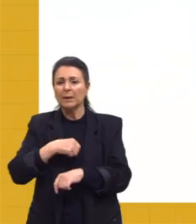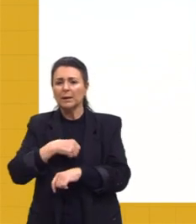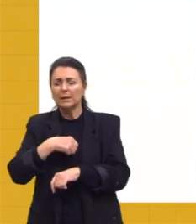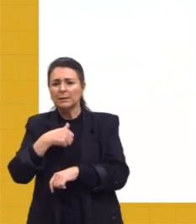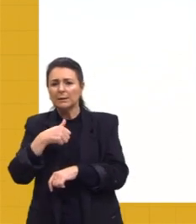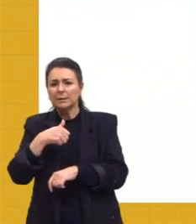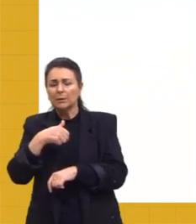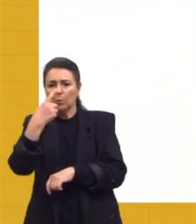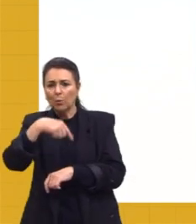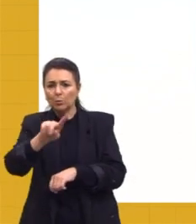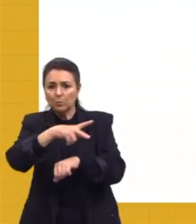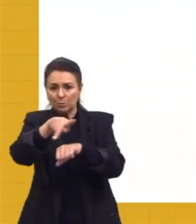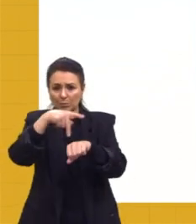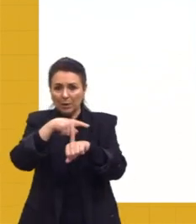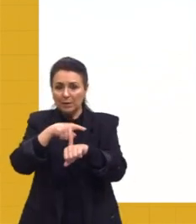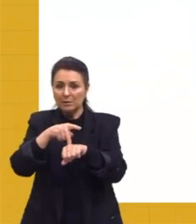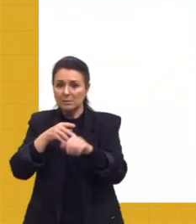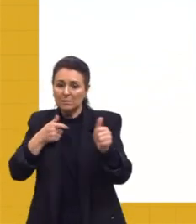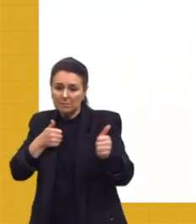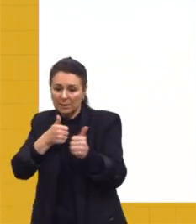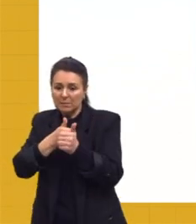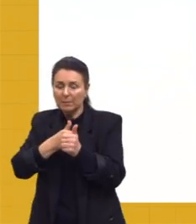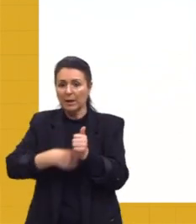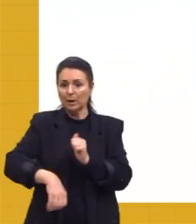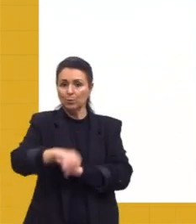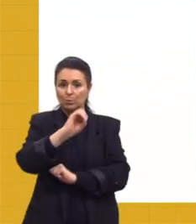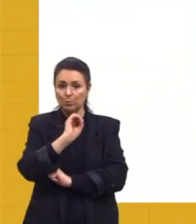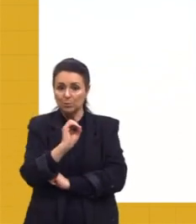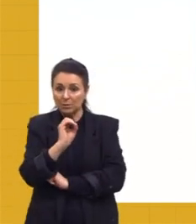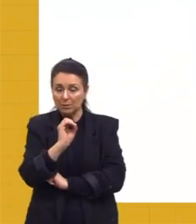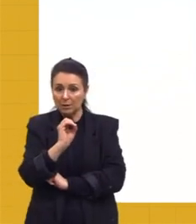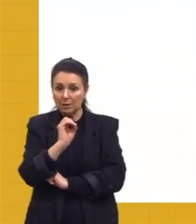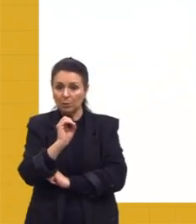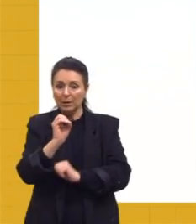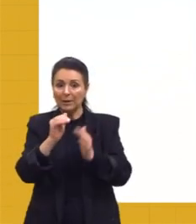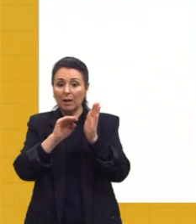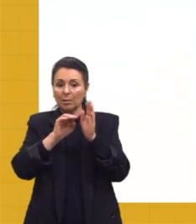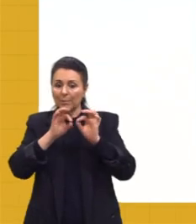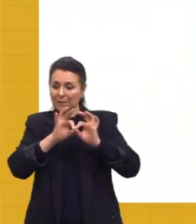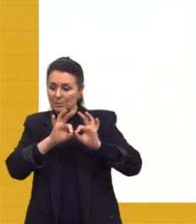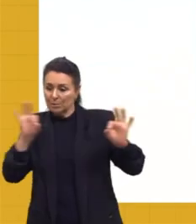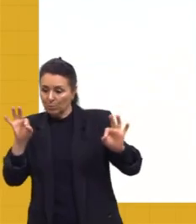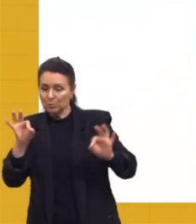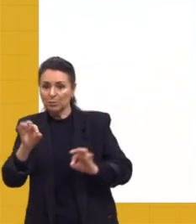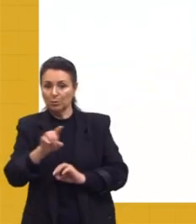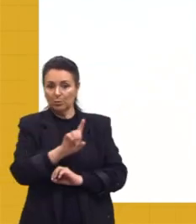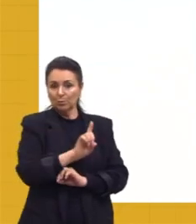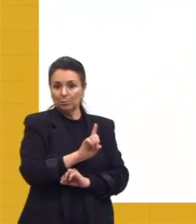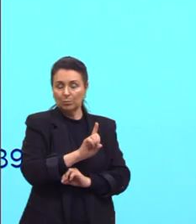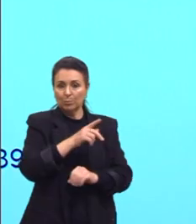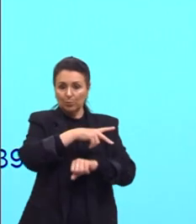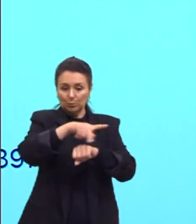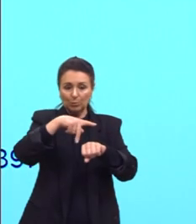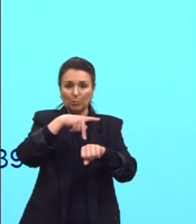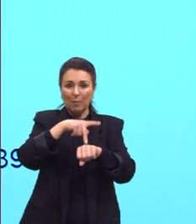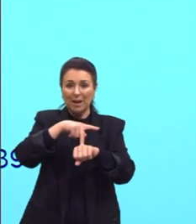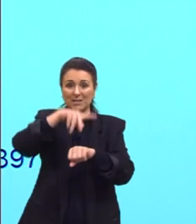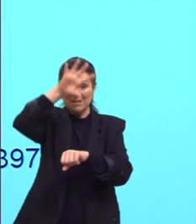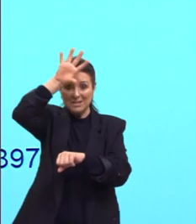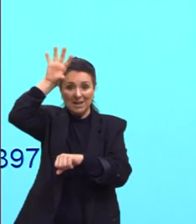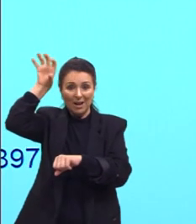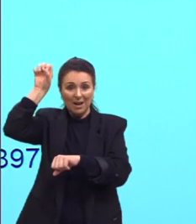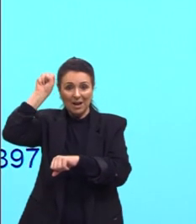temos aqueles países mais perto do zero ou se distancia desse um são todos se a gente não tá são todos africanos